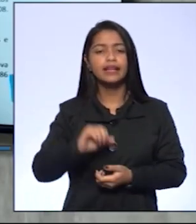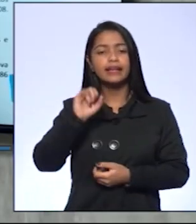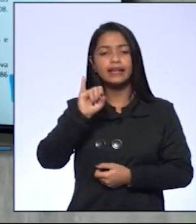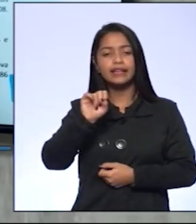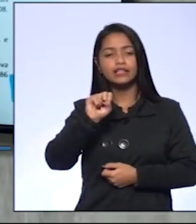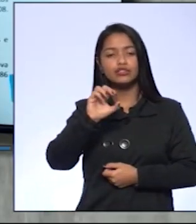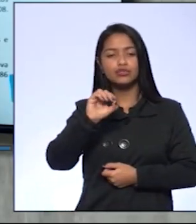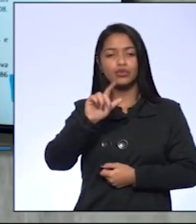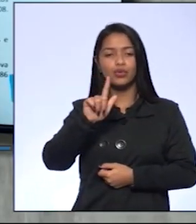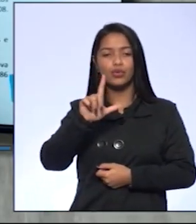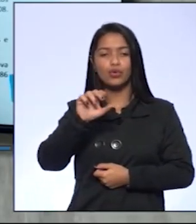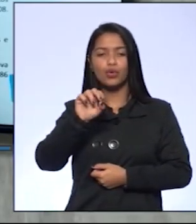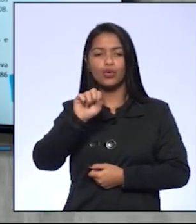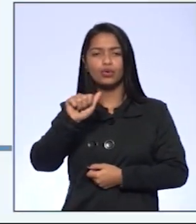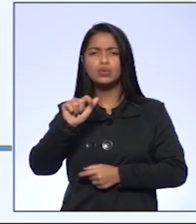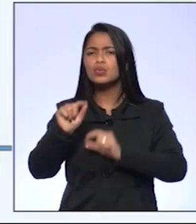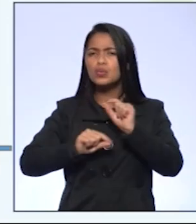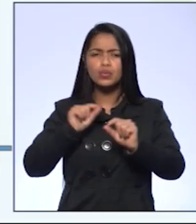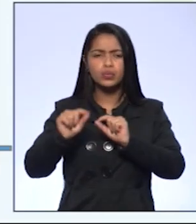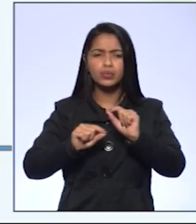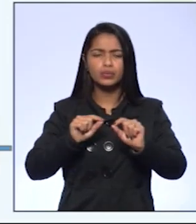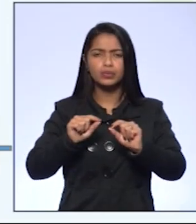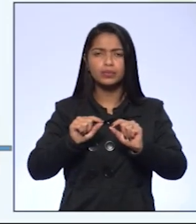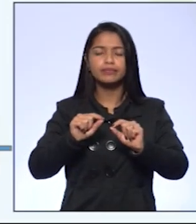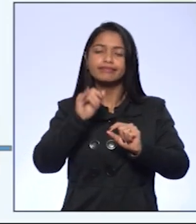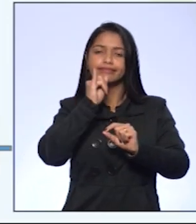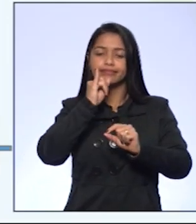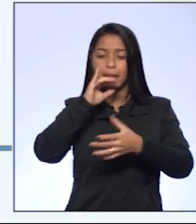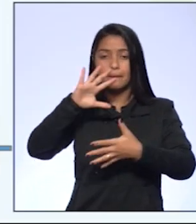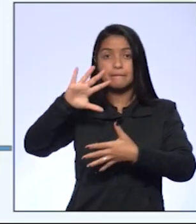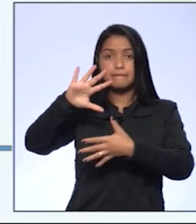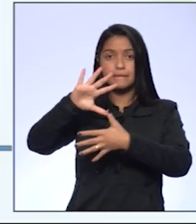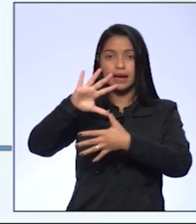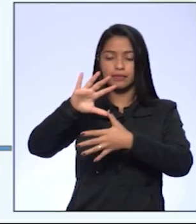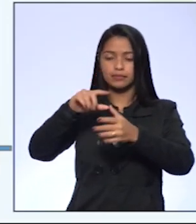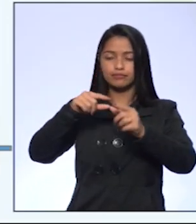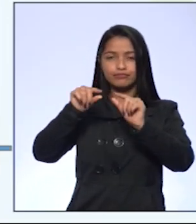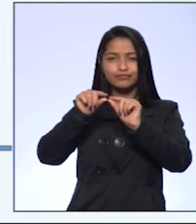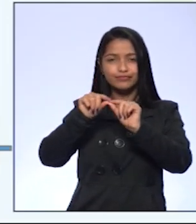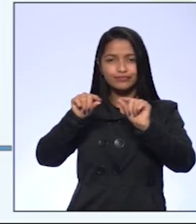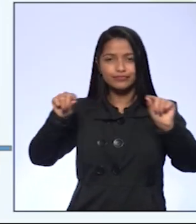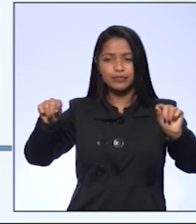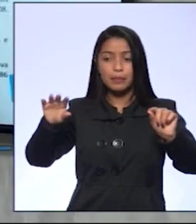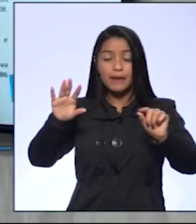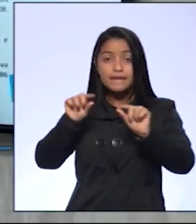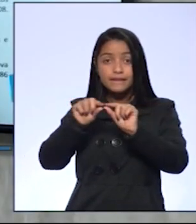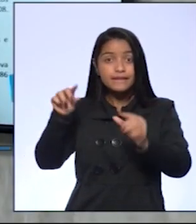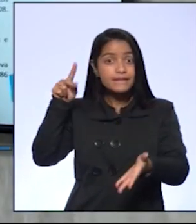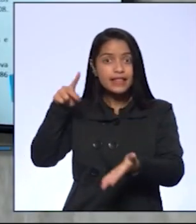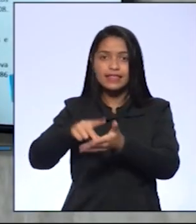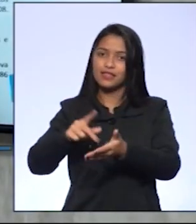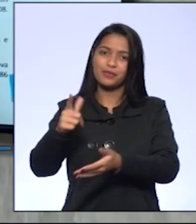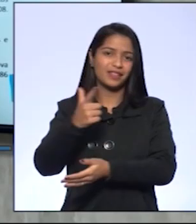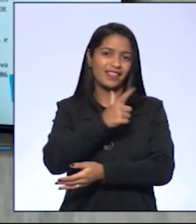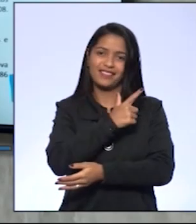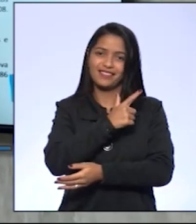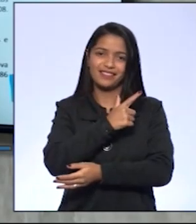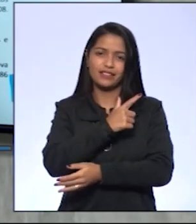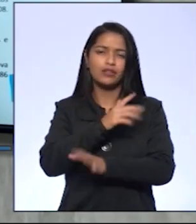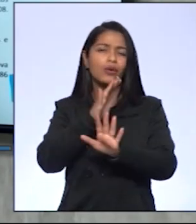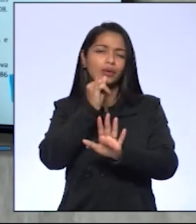isoglossa? Isoglossa é isso aqui, ó, é uma linha imaginária em um mapa que une os pontos de ocorrência e traços de fenômenos. É assim, quer ver? Ó? Olha para a